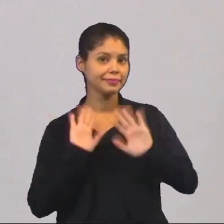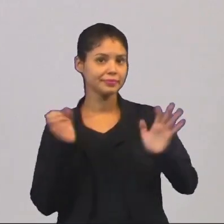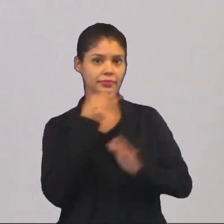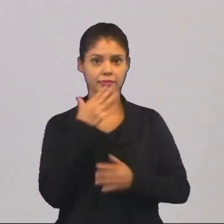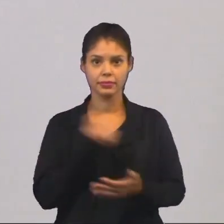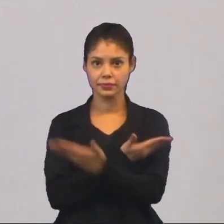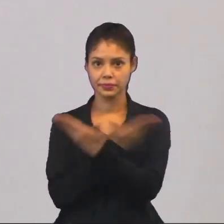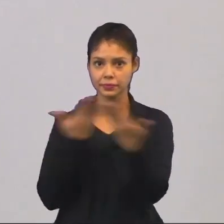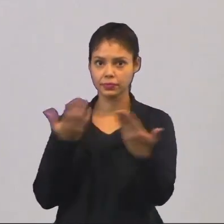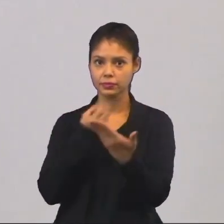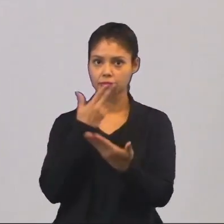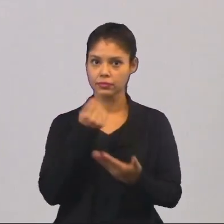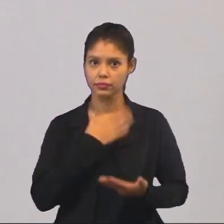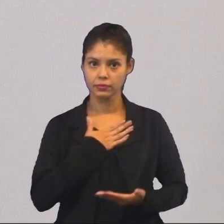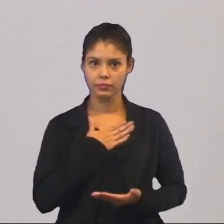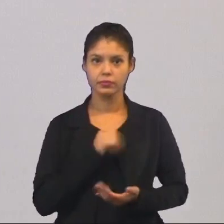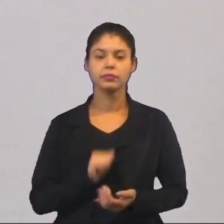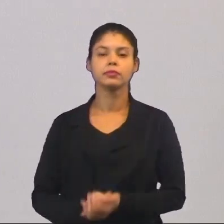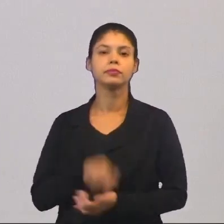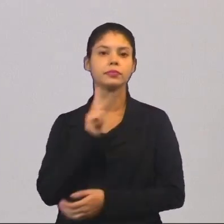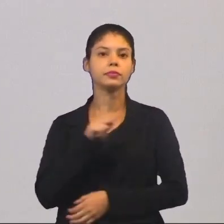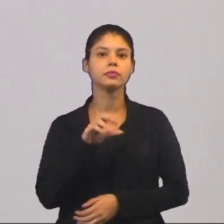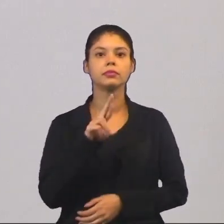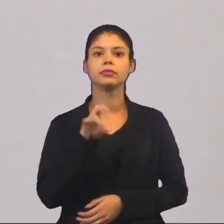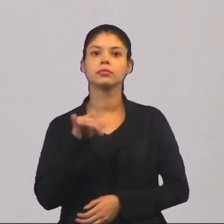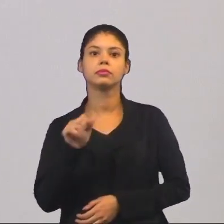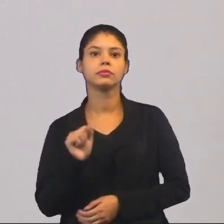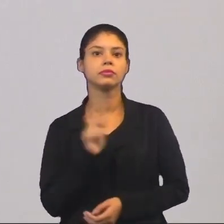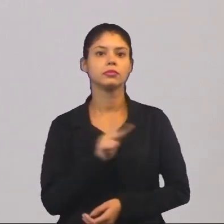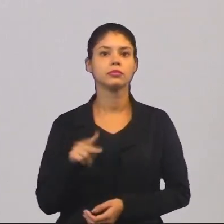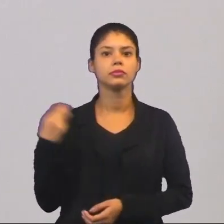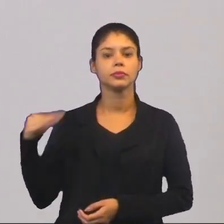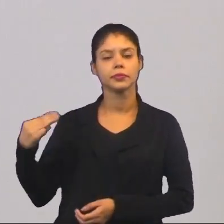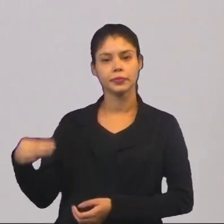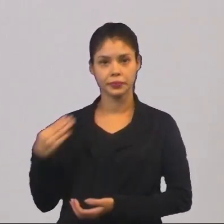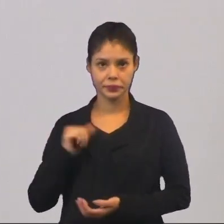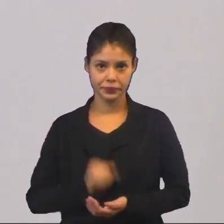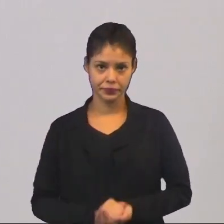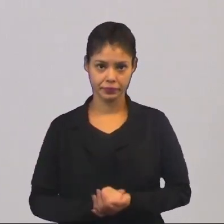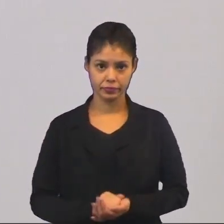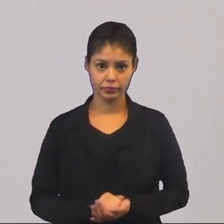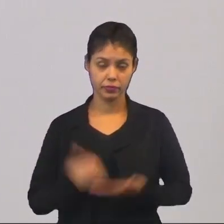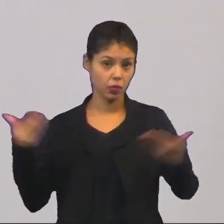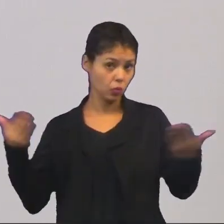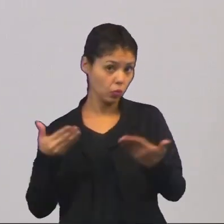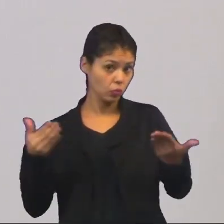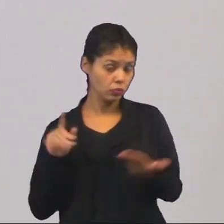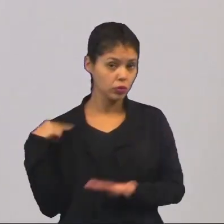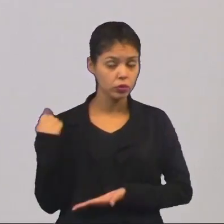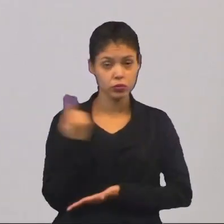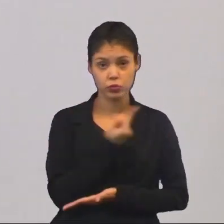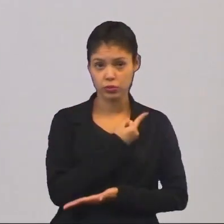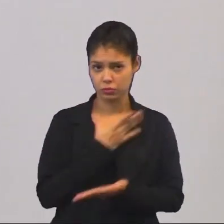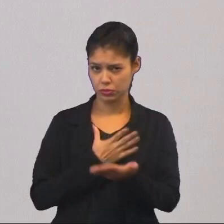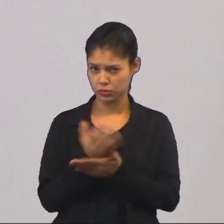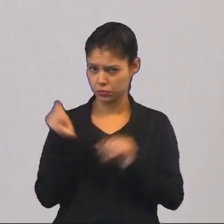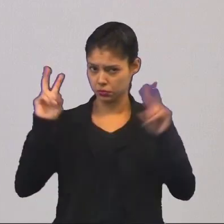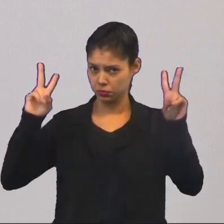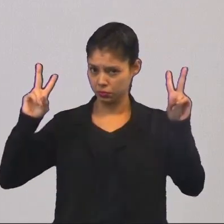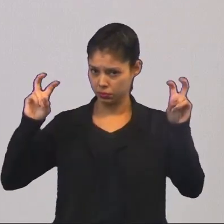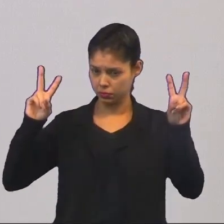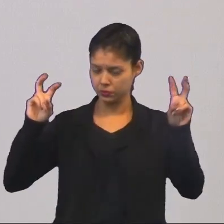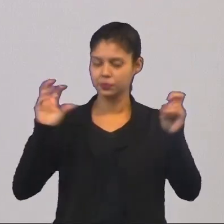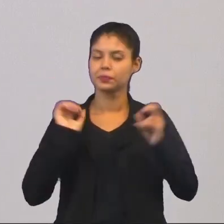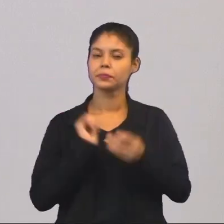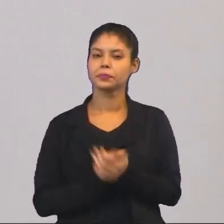Olá, tudo bem com vocês? Tudo bem comigo? Eu sou o professor Carlos, professor de matemática, e hoje nós vamos abordar um assunto, nós